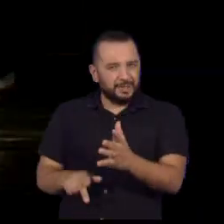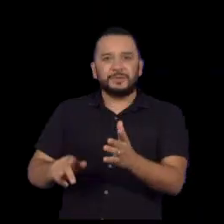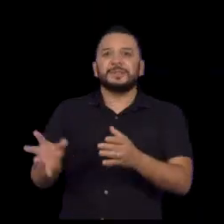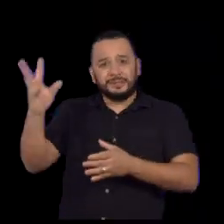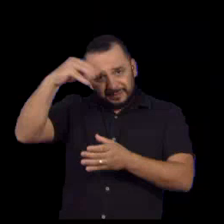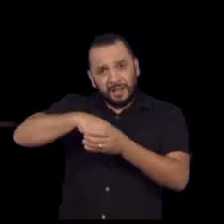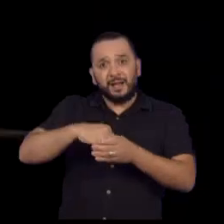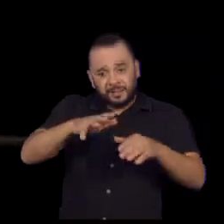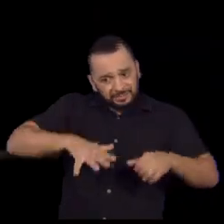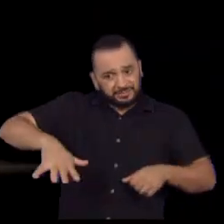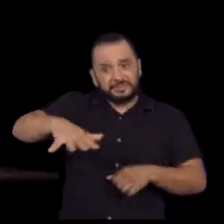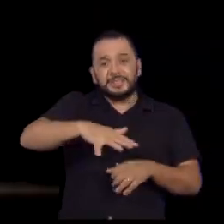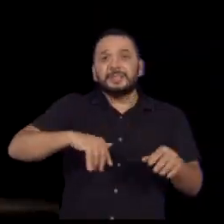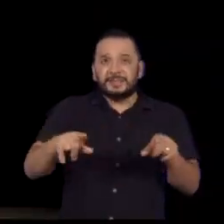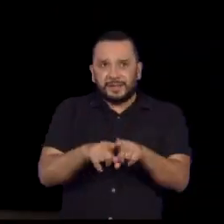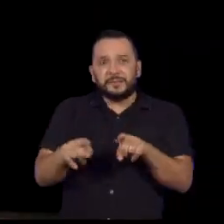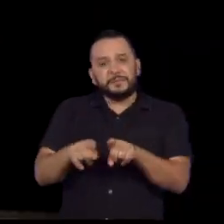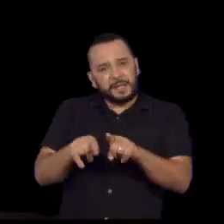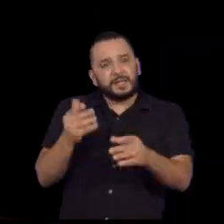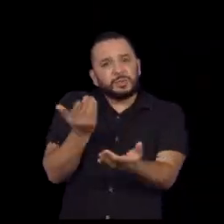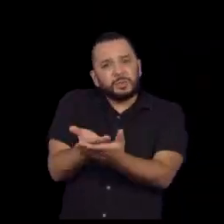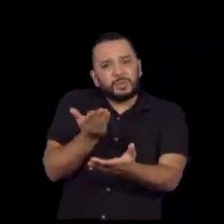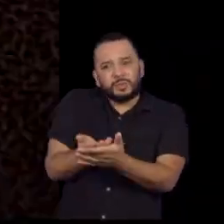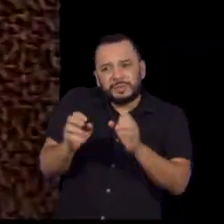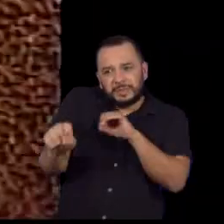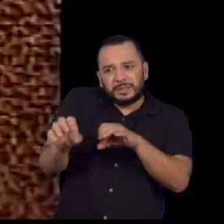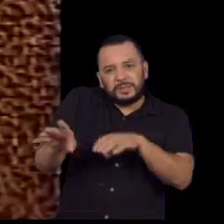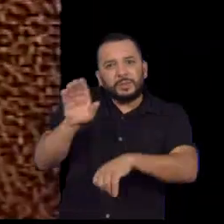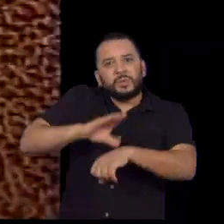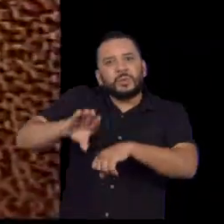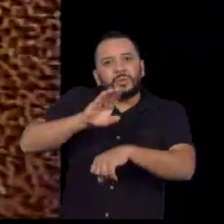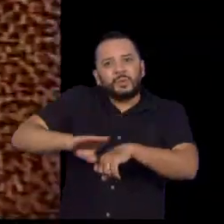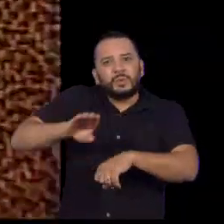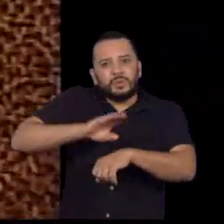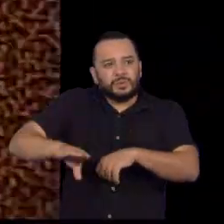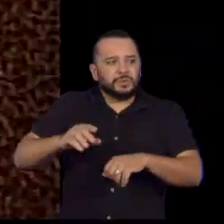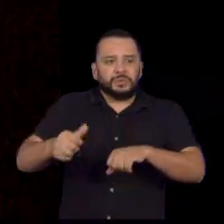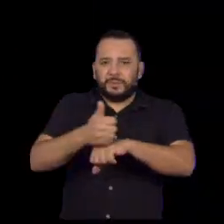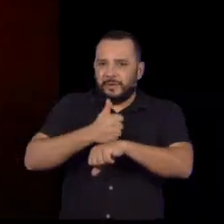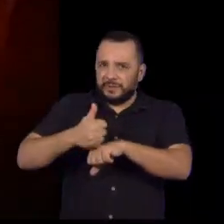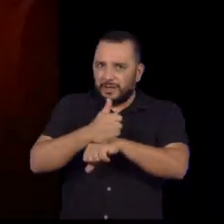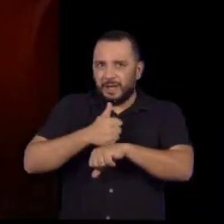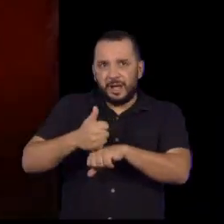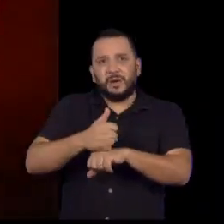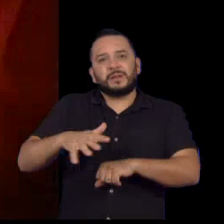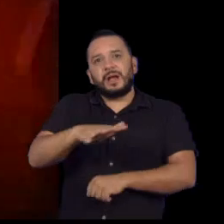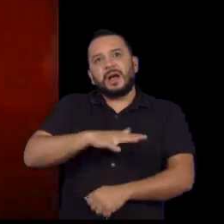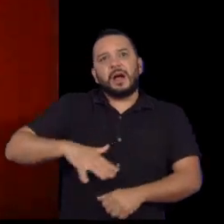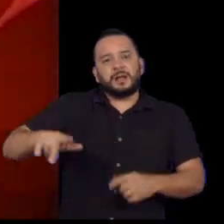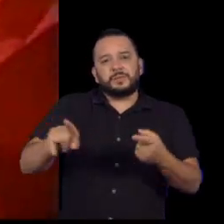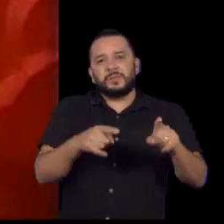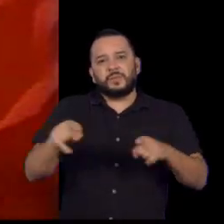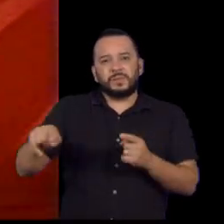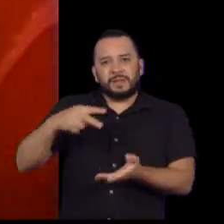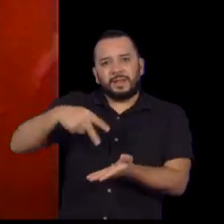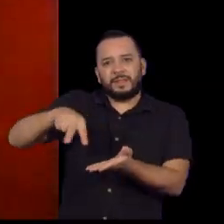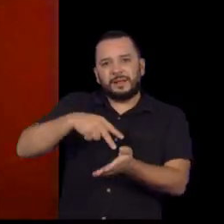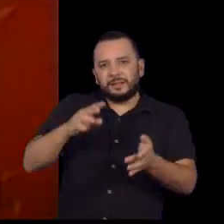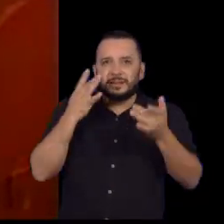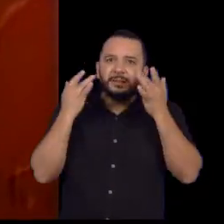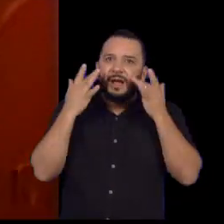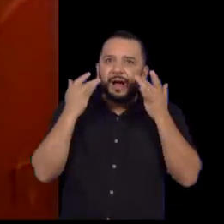abrigar o Centro de Formação Artística, com cursos básicos e profissionalizantes de música, dança e